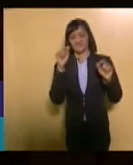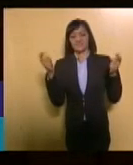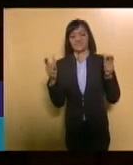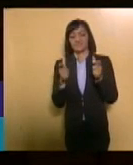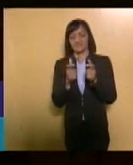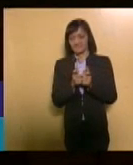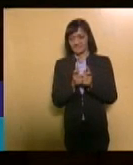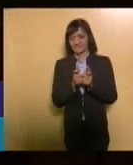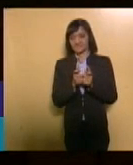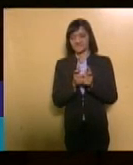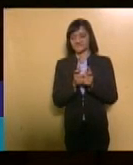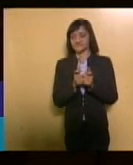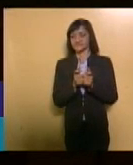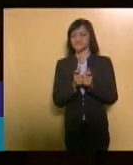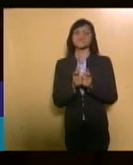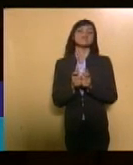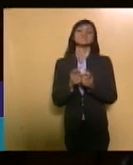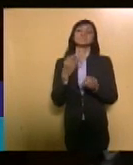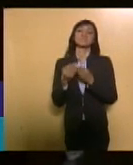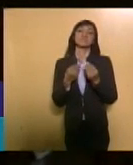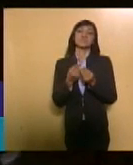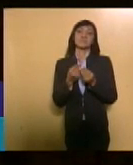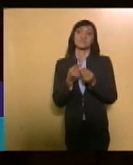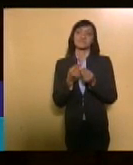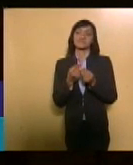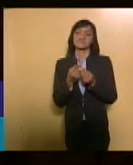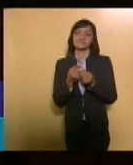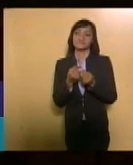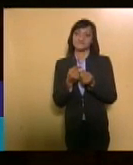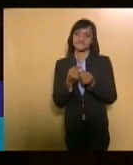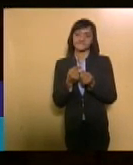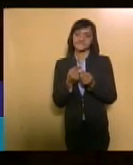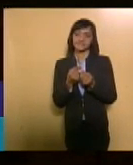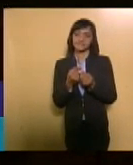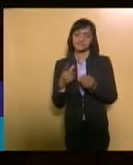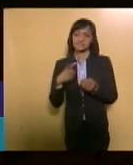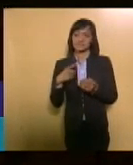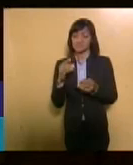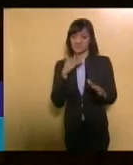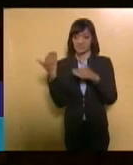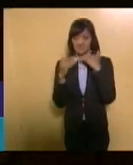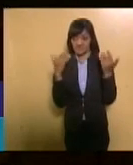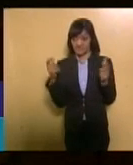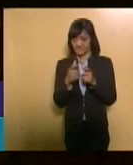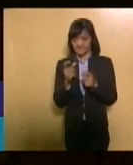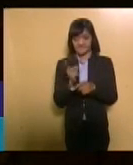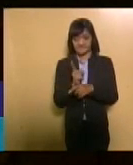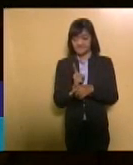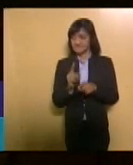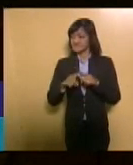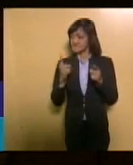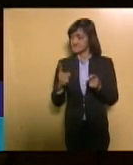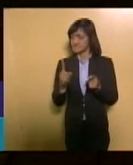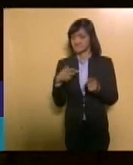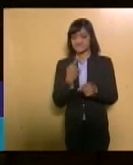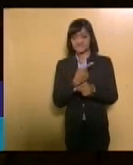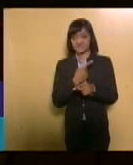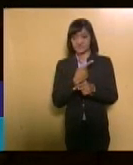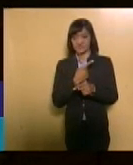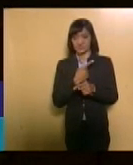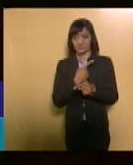números absolutos nós não diminuímos os as mortes nós estanc o